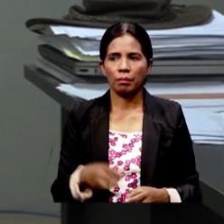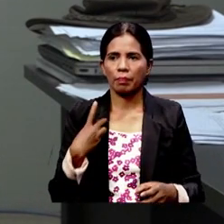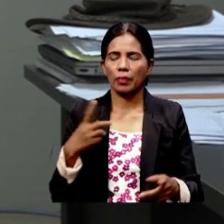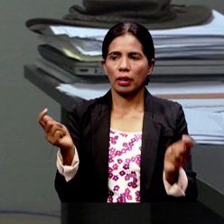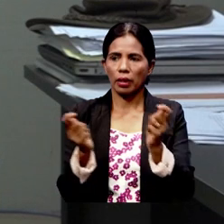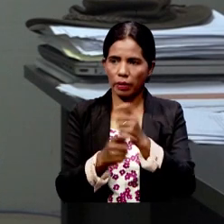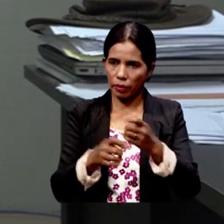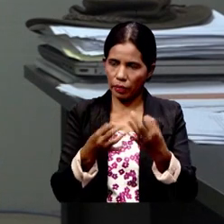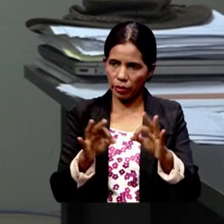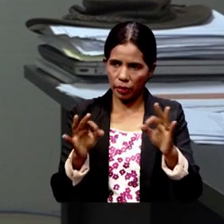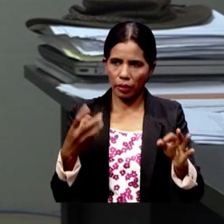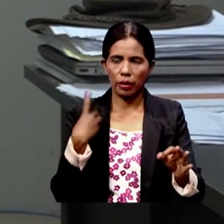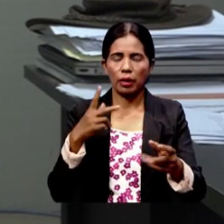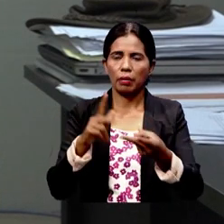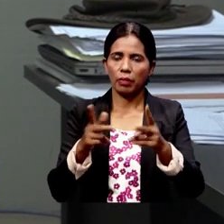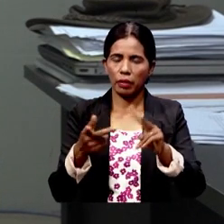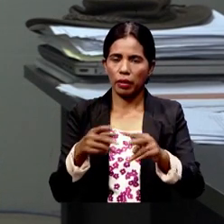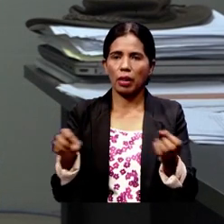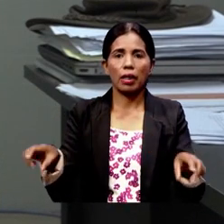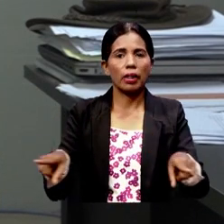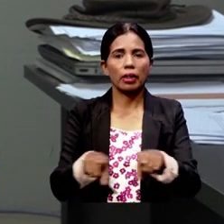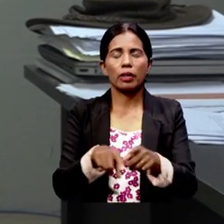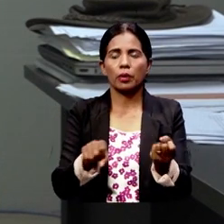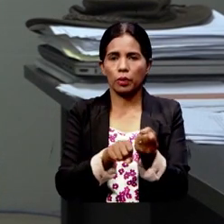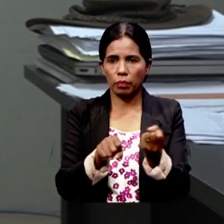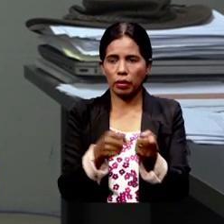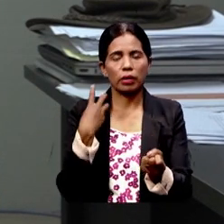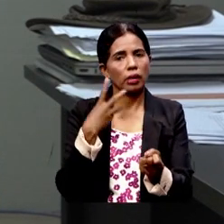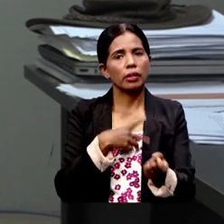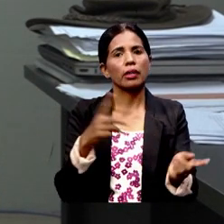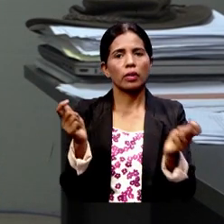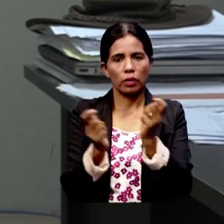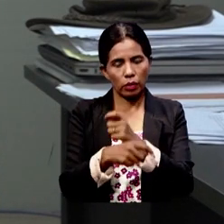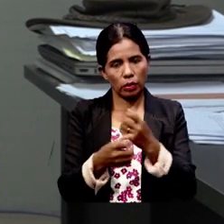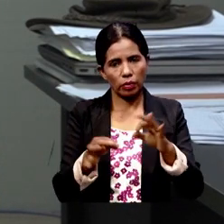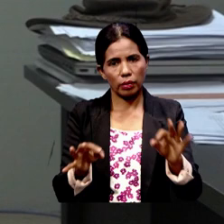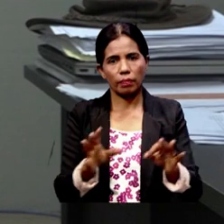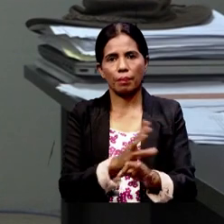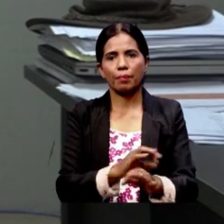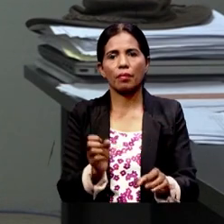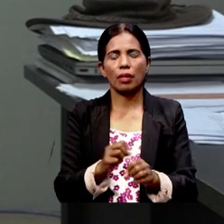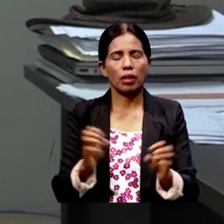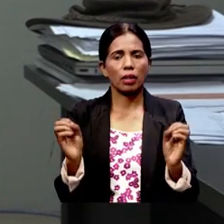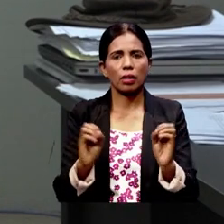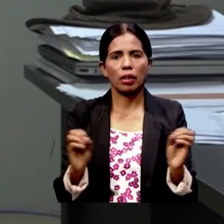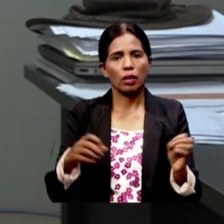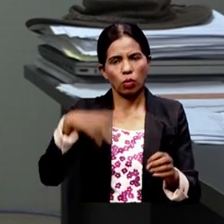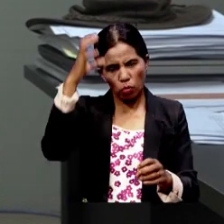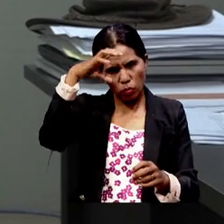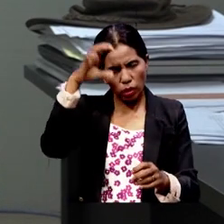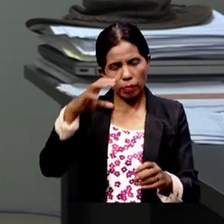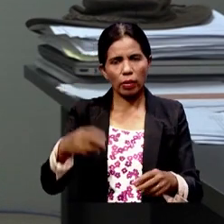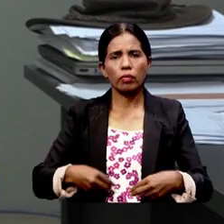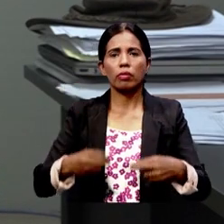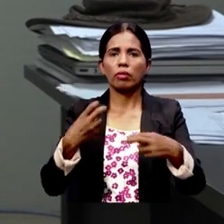tenha parceiros aí que a máquina está suporta aí está no mosi né está troca autona só que foi no local a udan mai então tinha impacto e